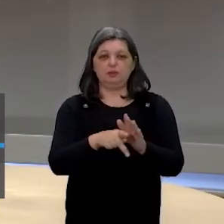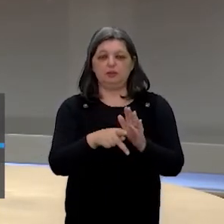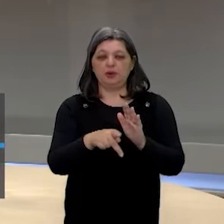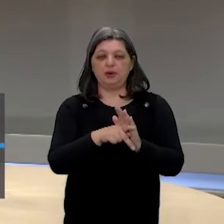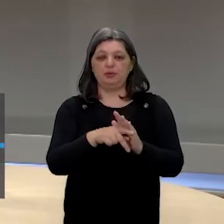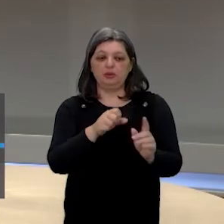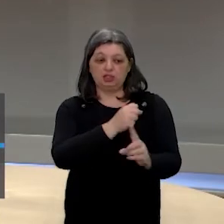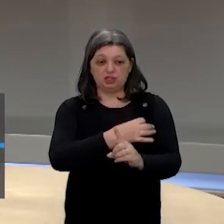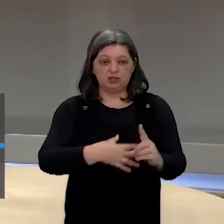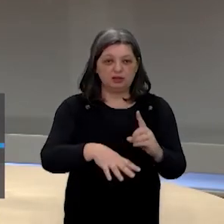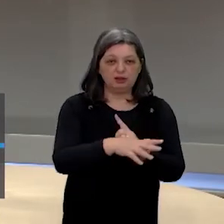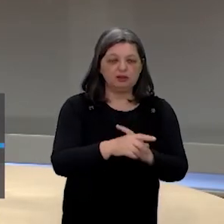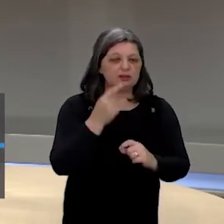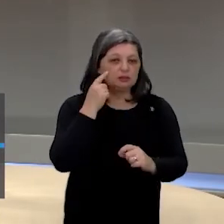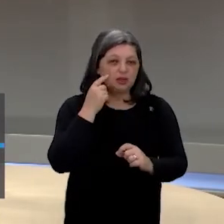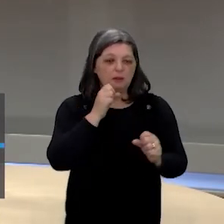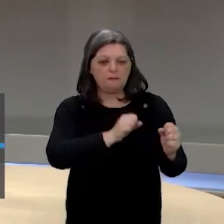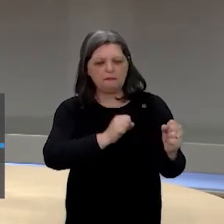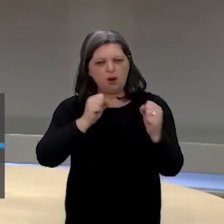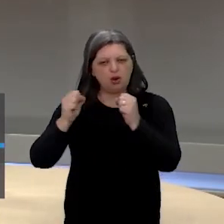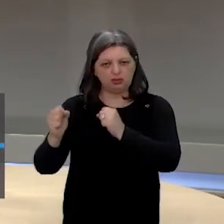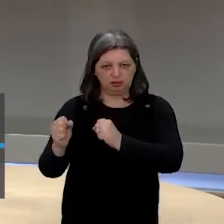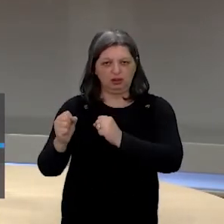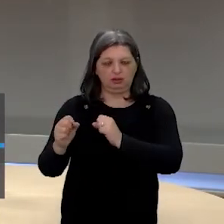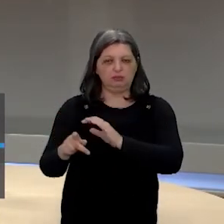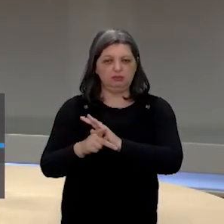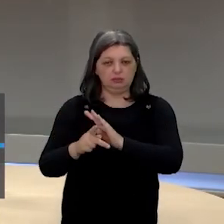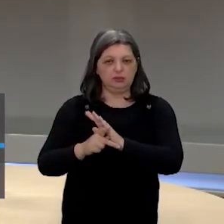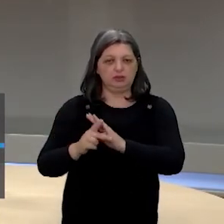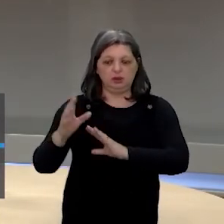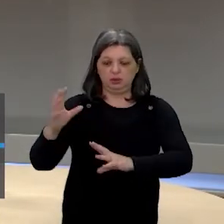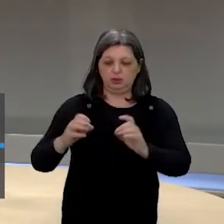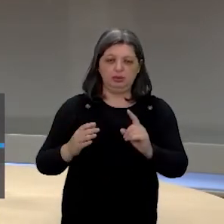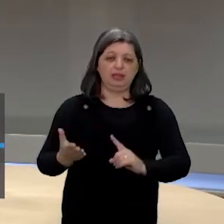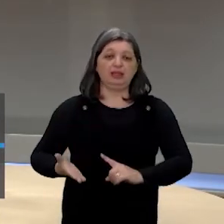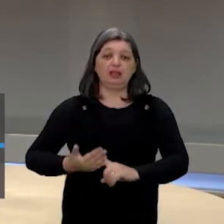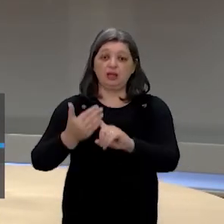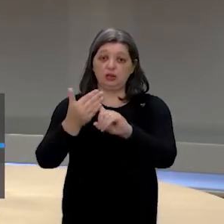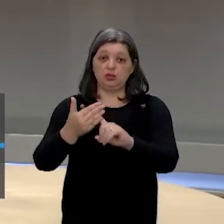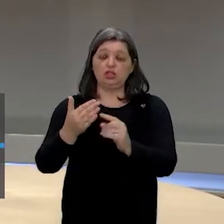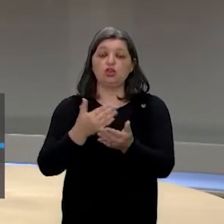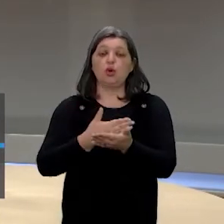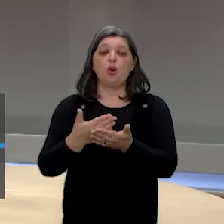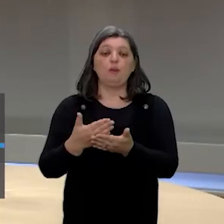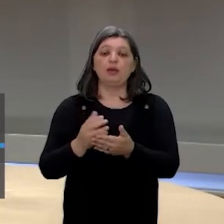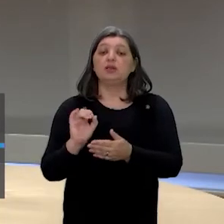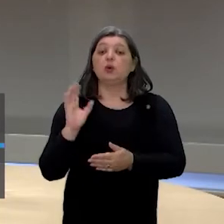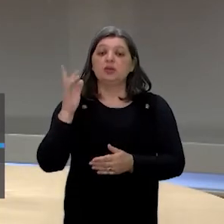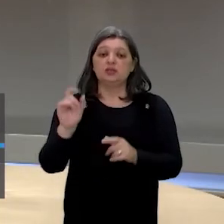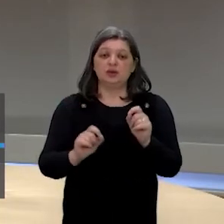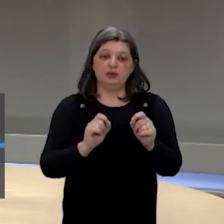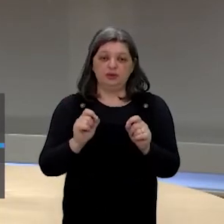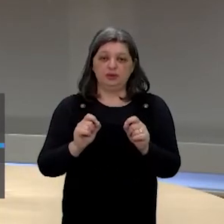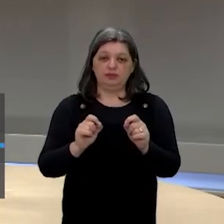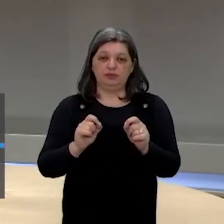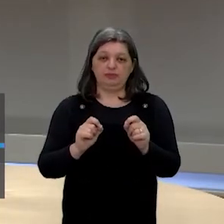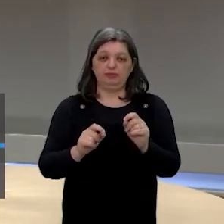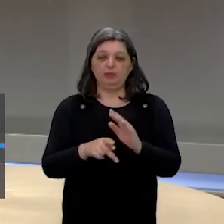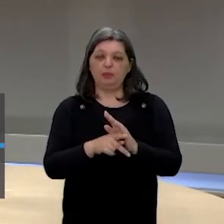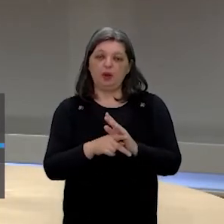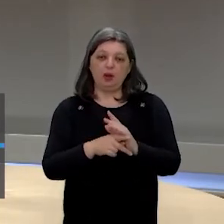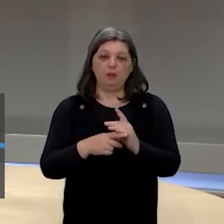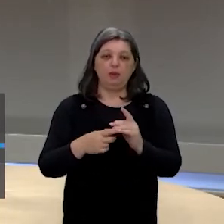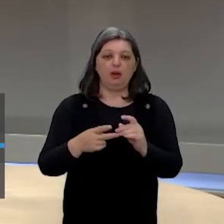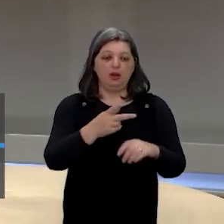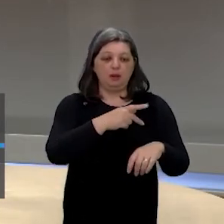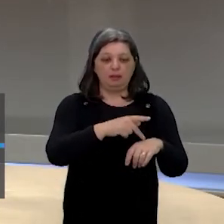de poder, principalmente poder bélico e tecnológico, começa a acontecer entre essas duas